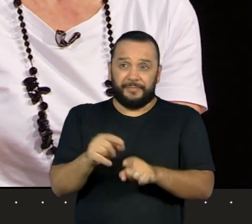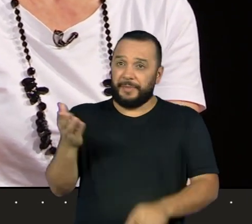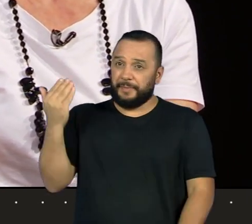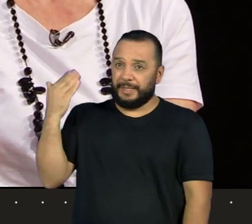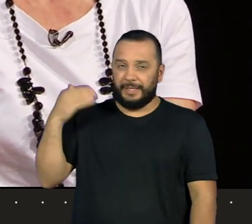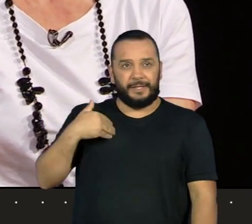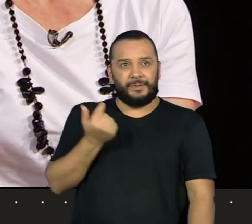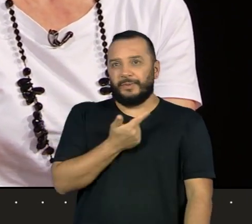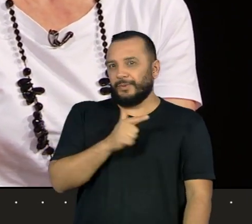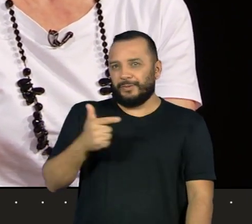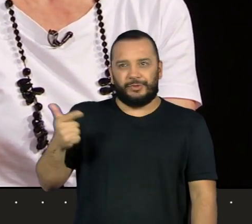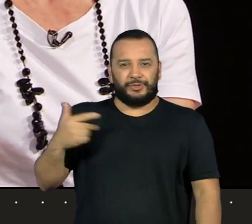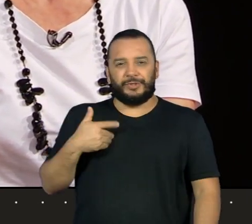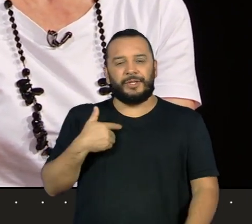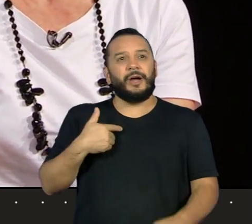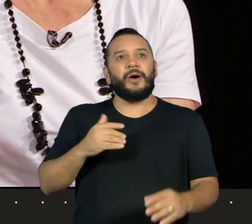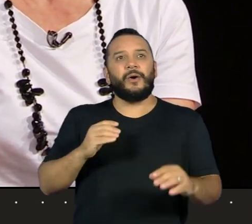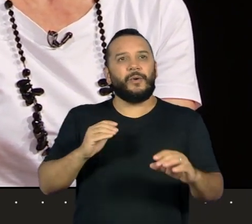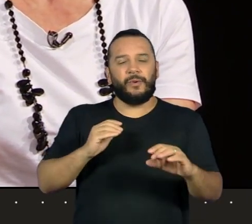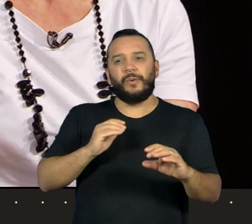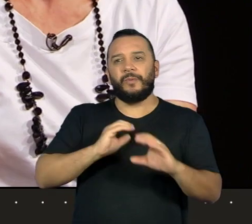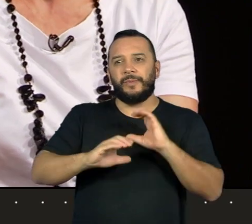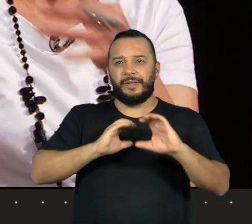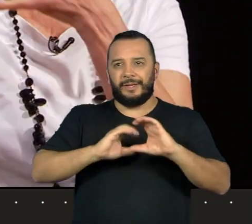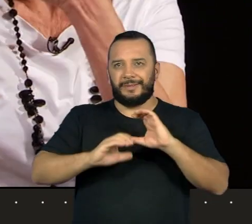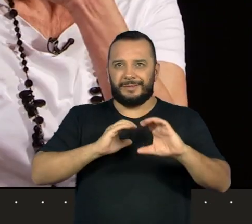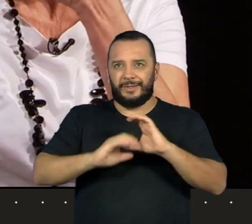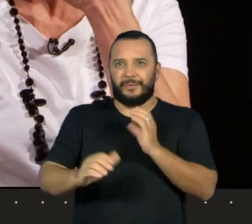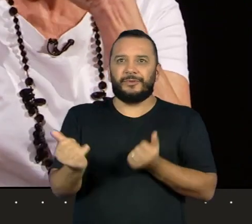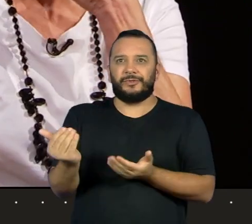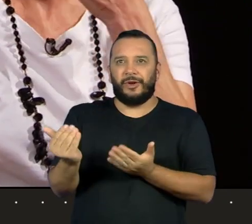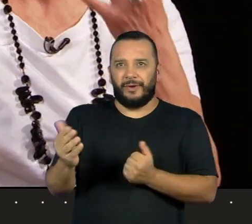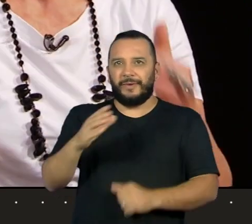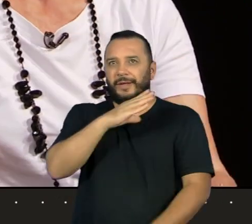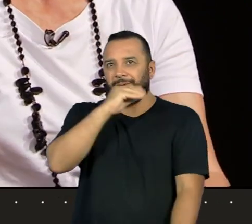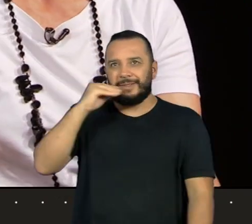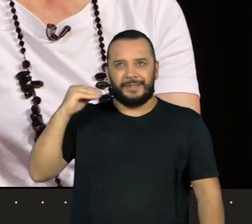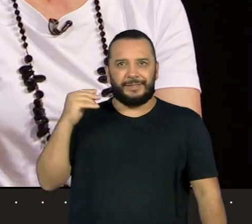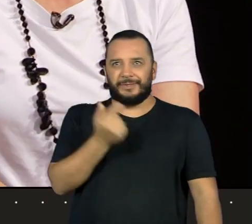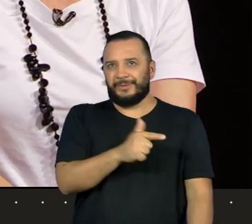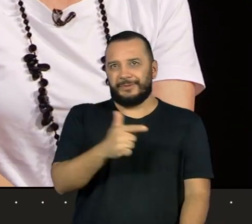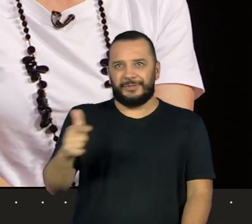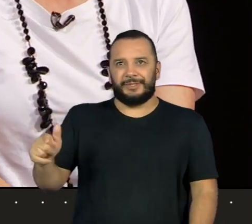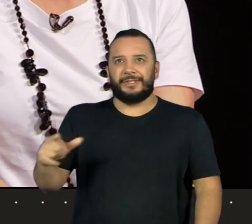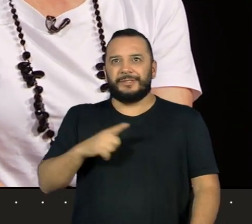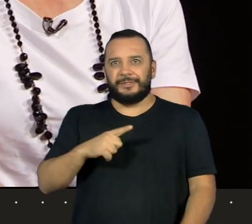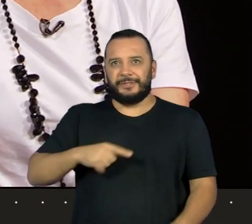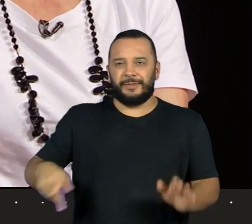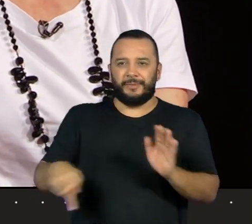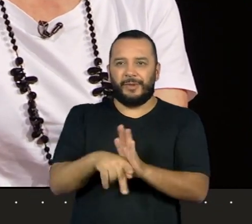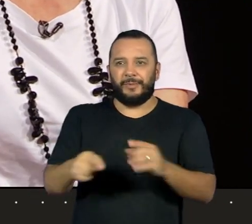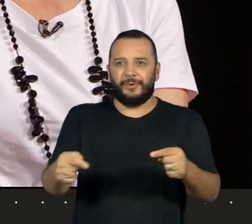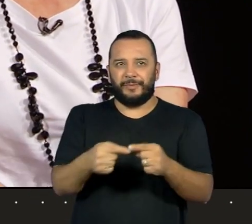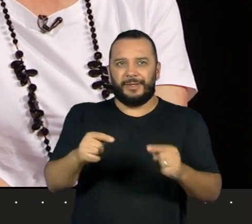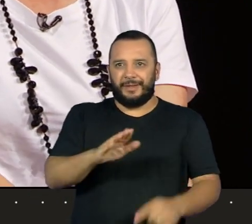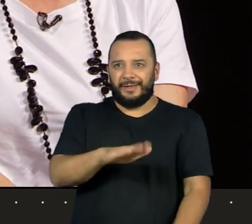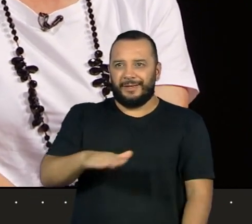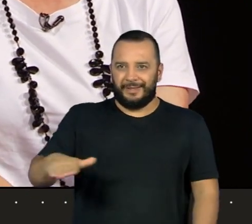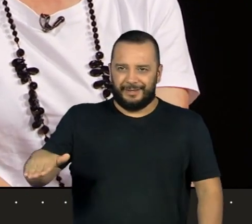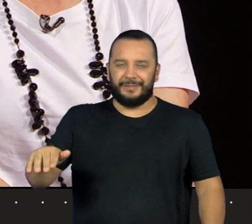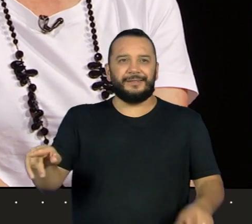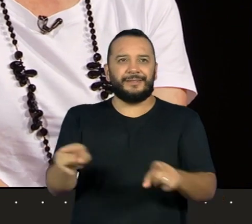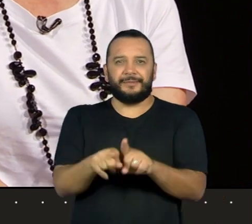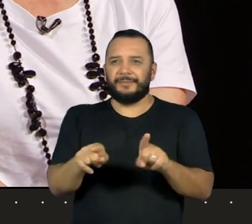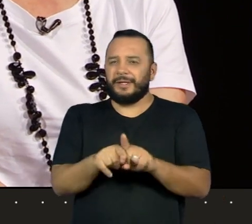um comunicador para jovem, para adolescente. Existiam apresentadores de infantil e apresentadores